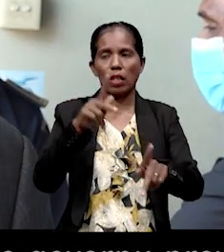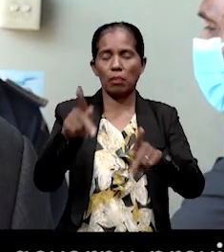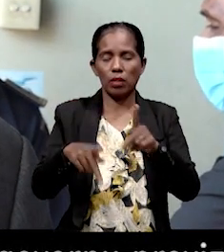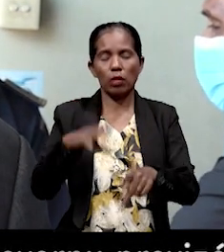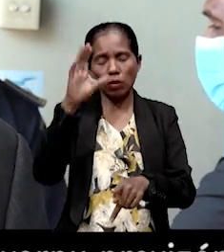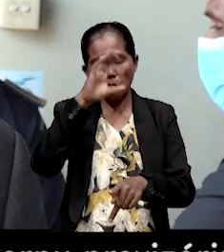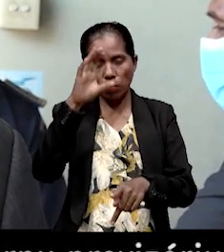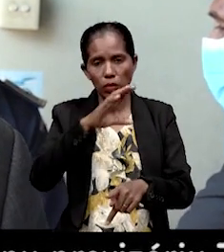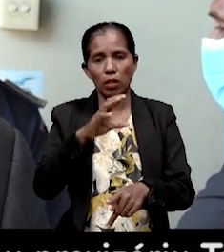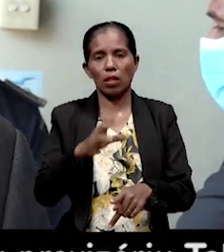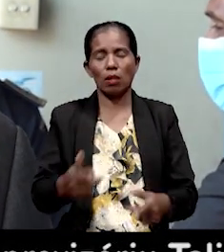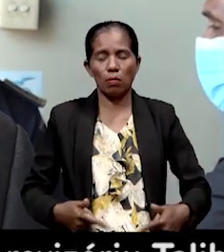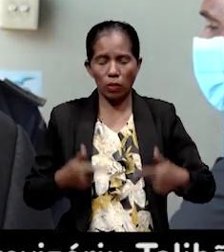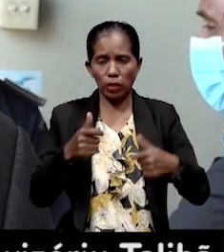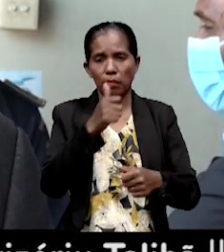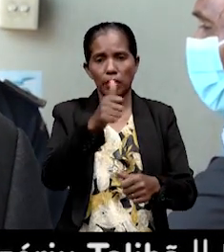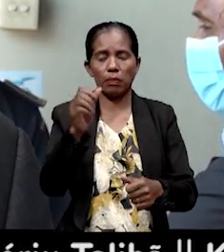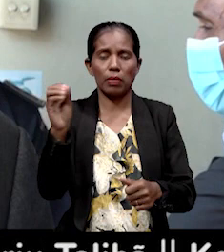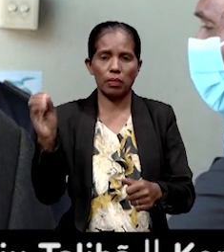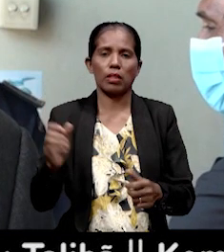muris mes mesa kona